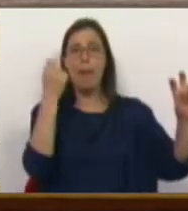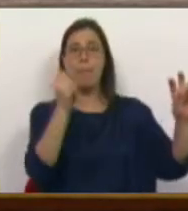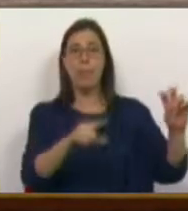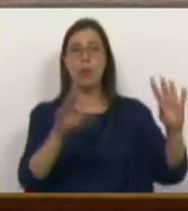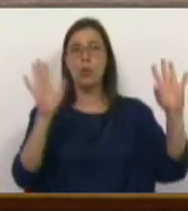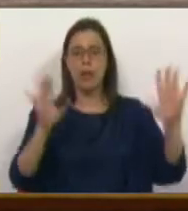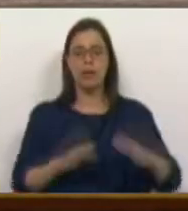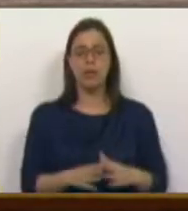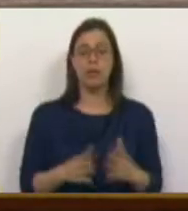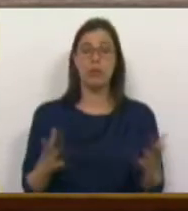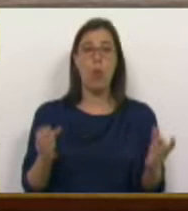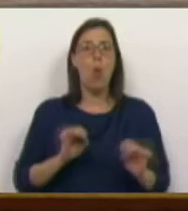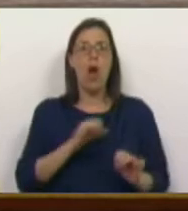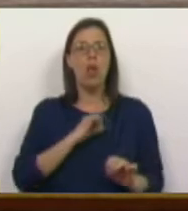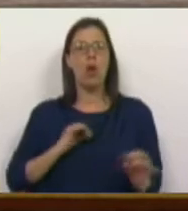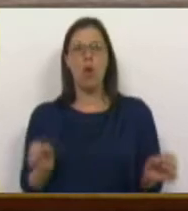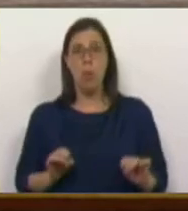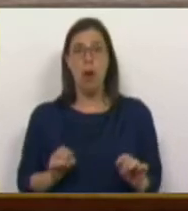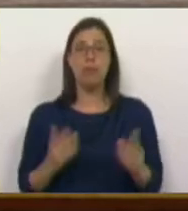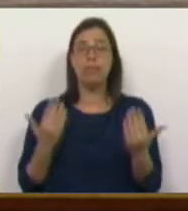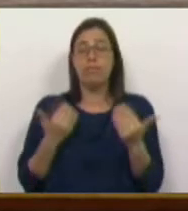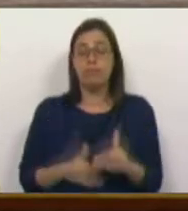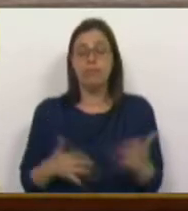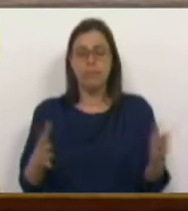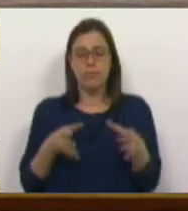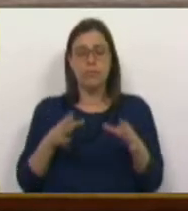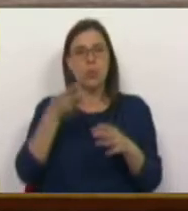abandonadas ou sem dono. No limite,